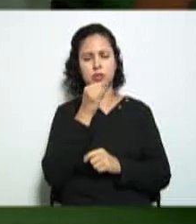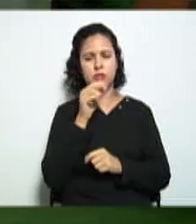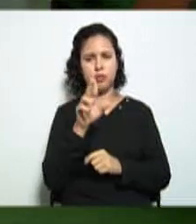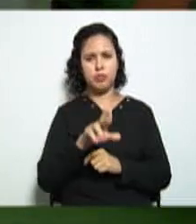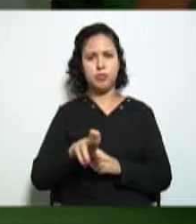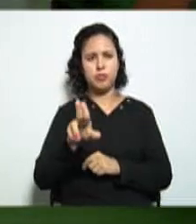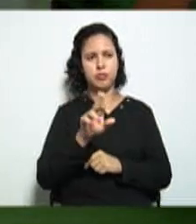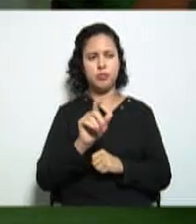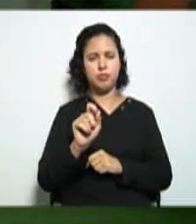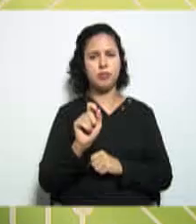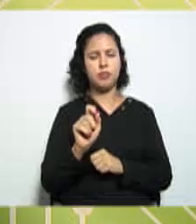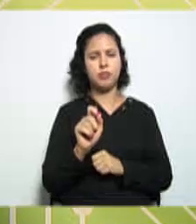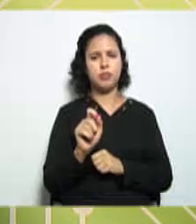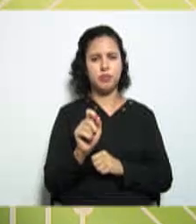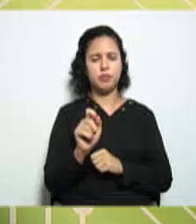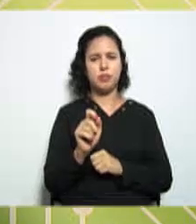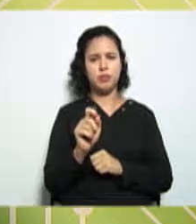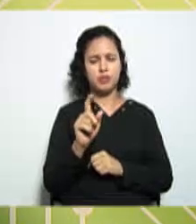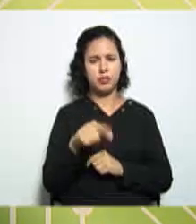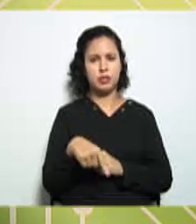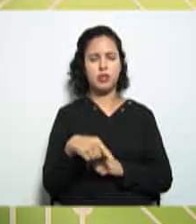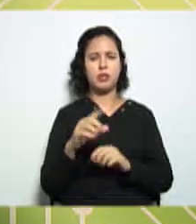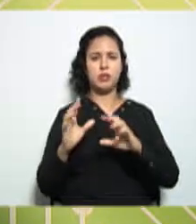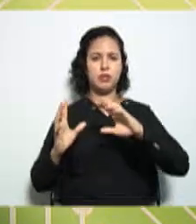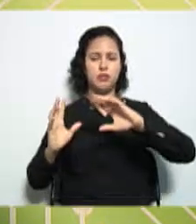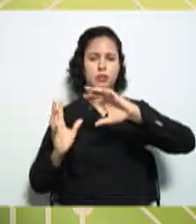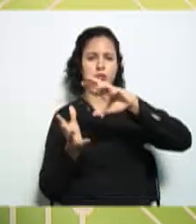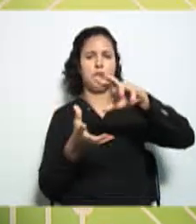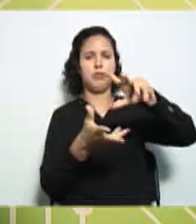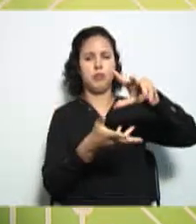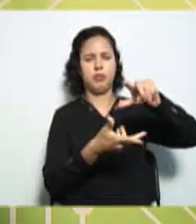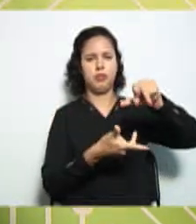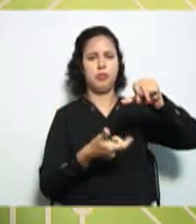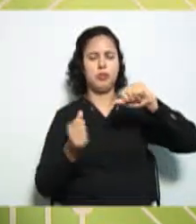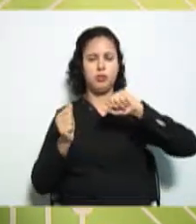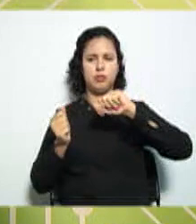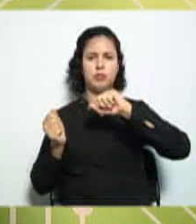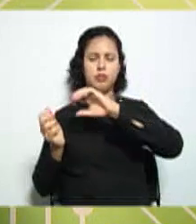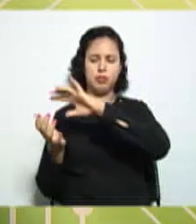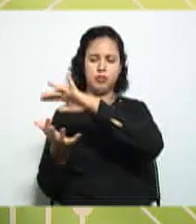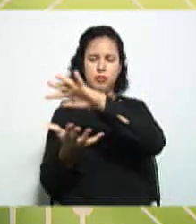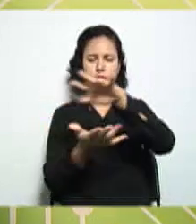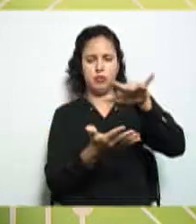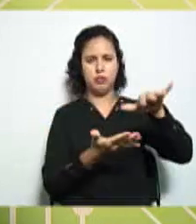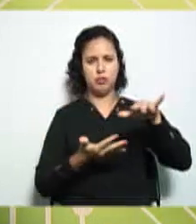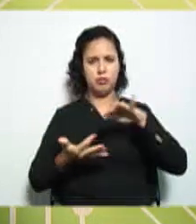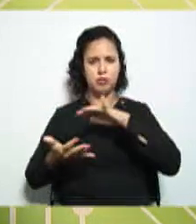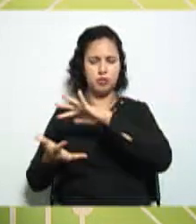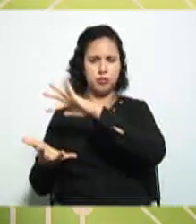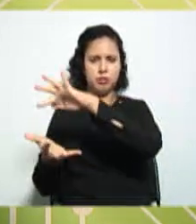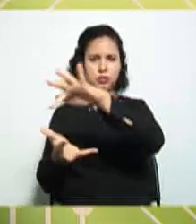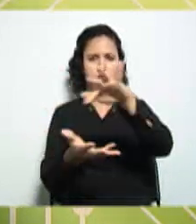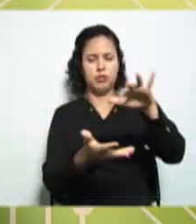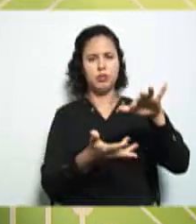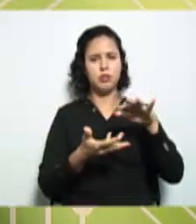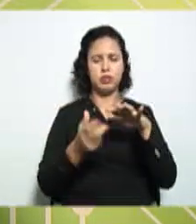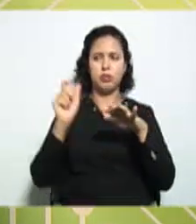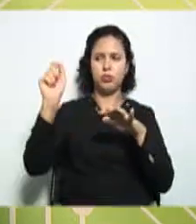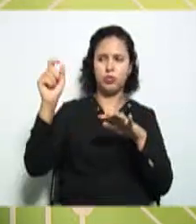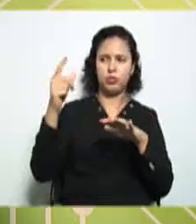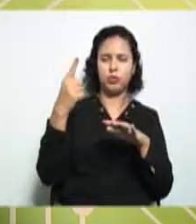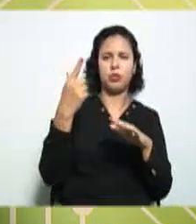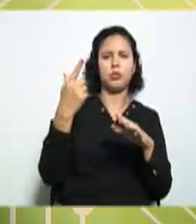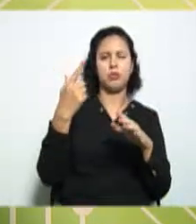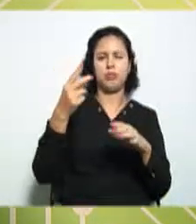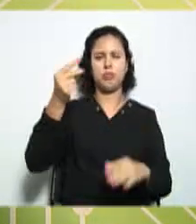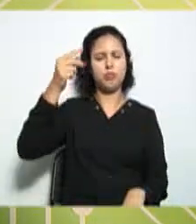usar também é aquele dos planetas, né? Então, a gente viu no sistema solar que até um tempo atrás,